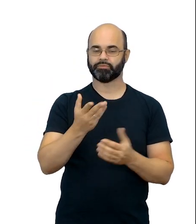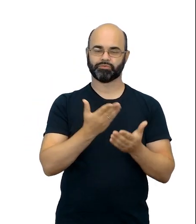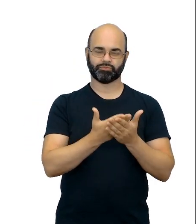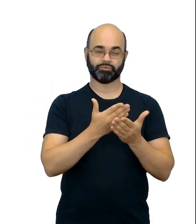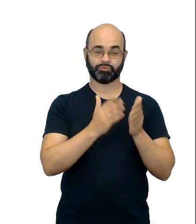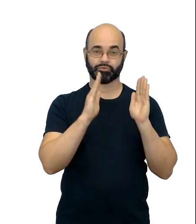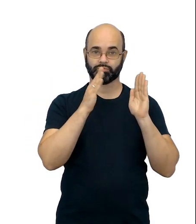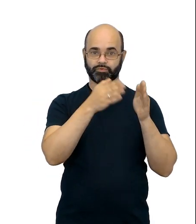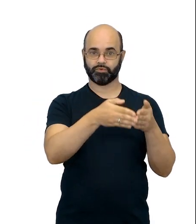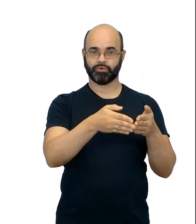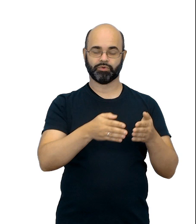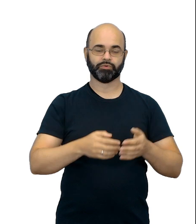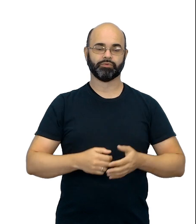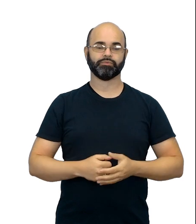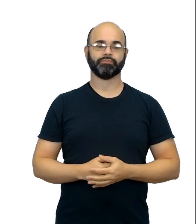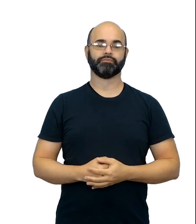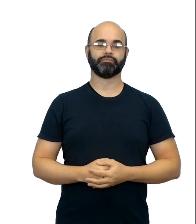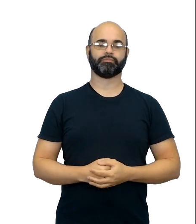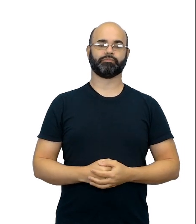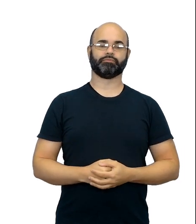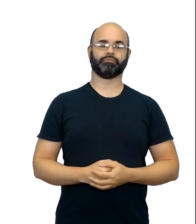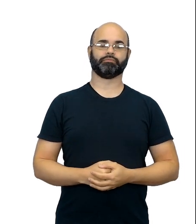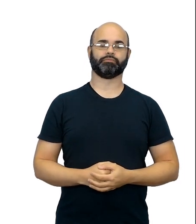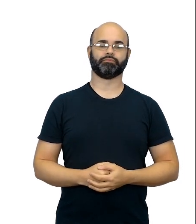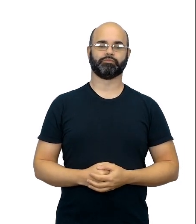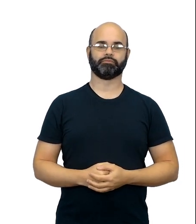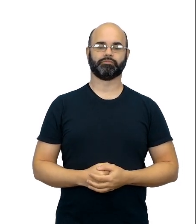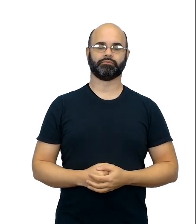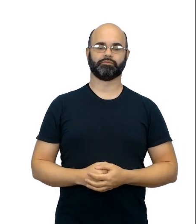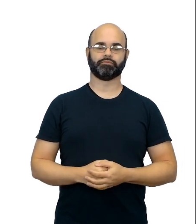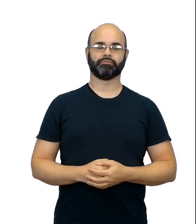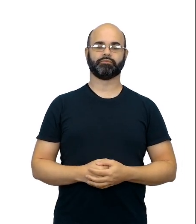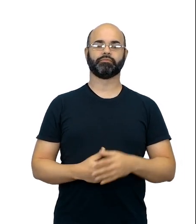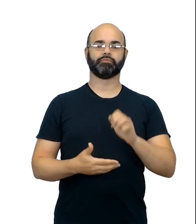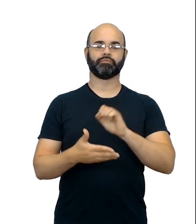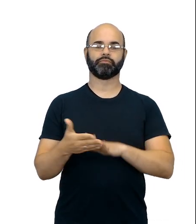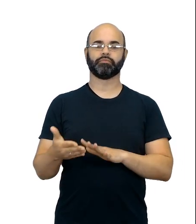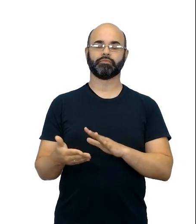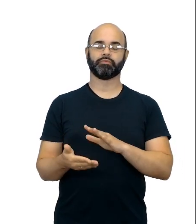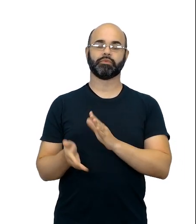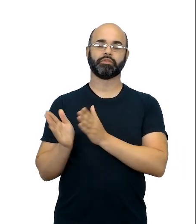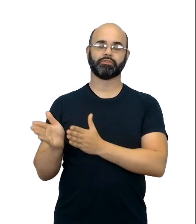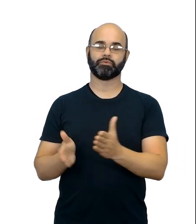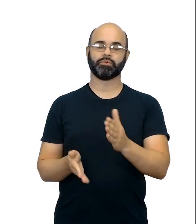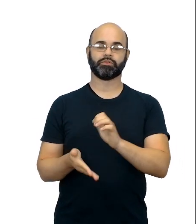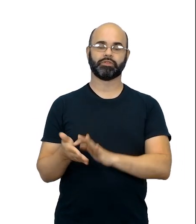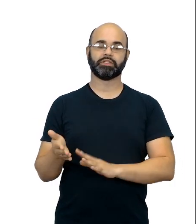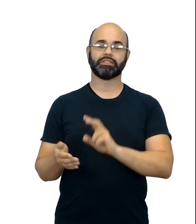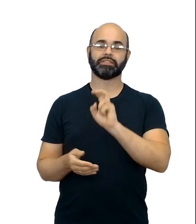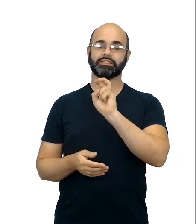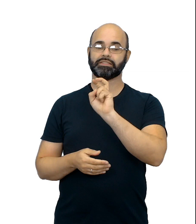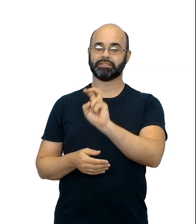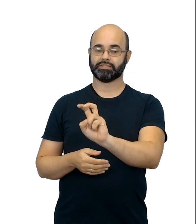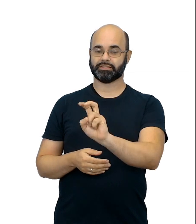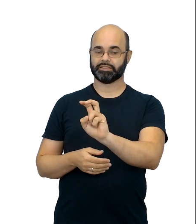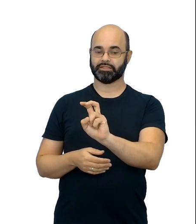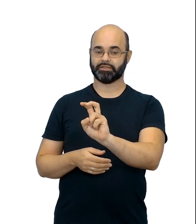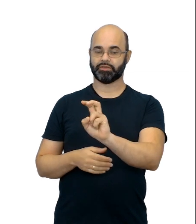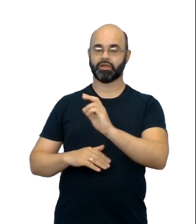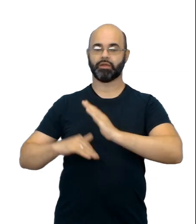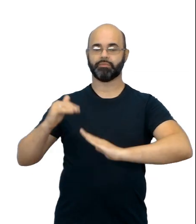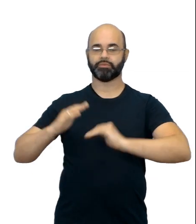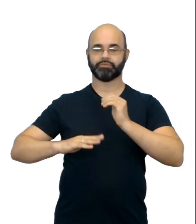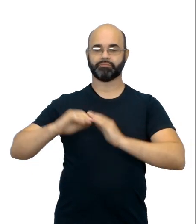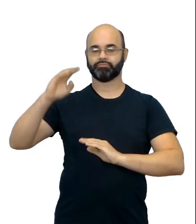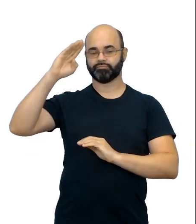estudo. Olhando para essa sequência de atividades 5, sob a perspectiva da habilidade essencial e o